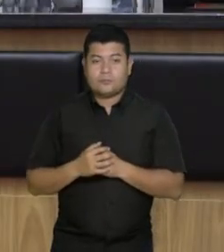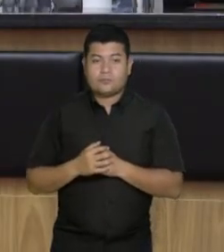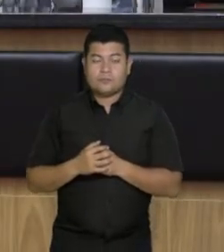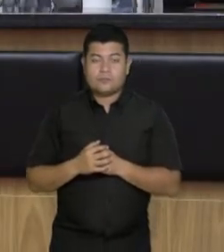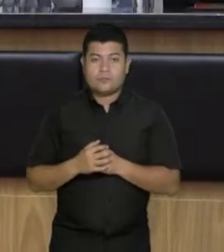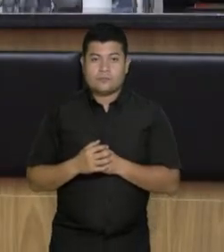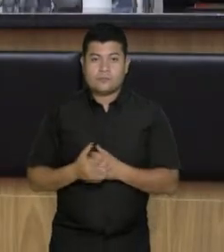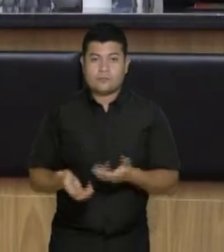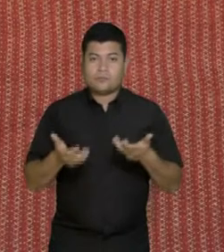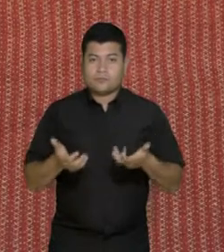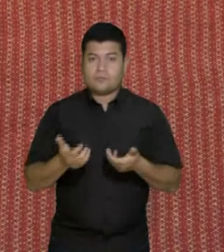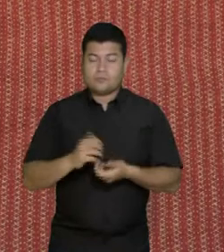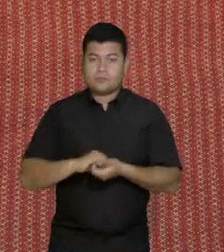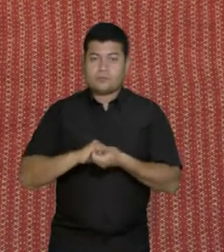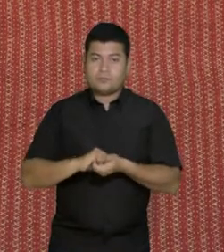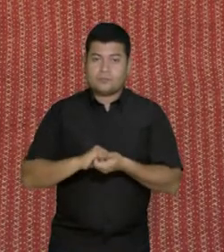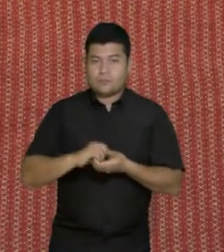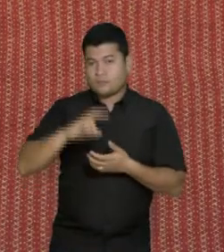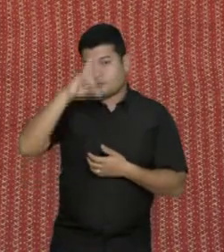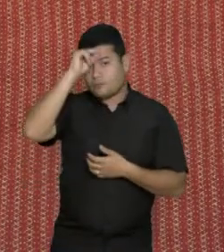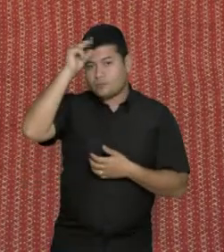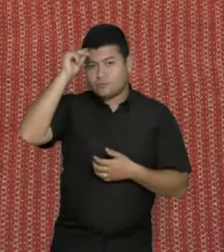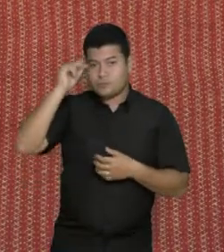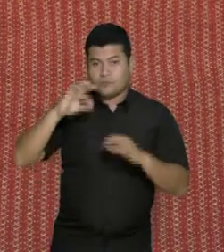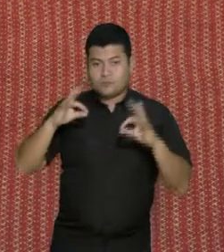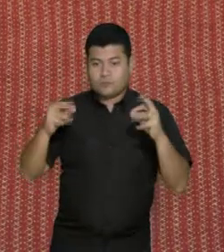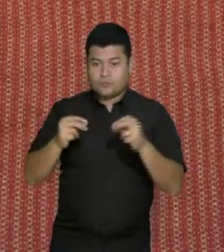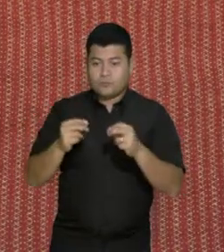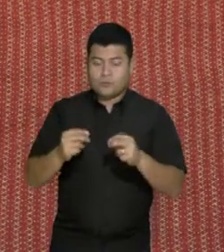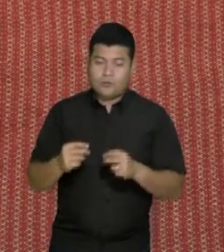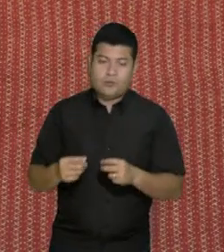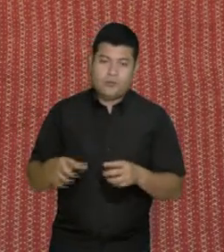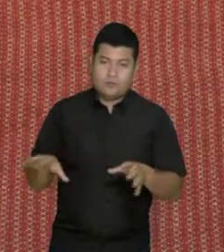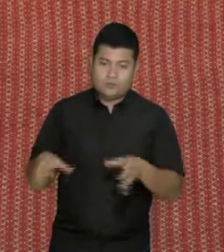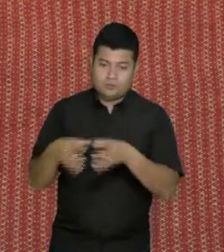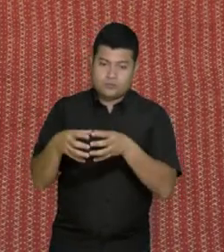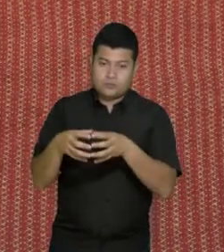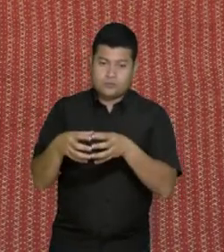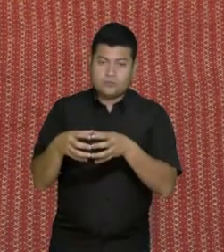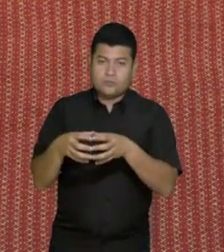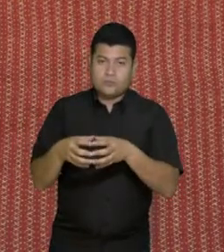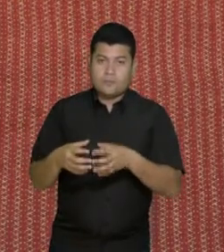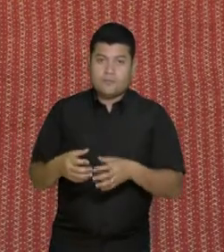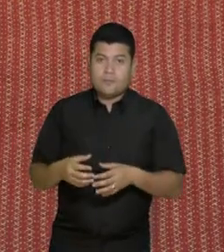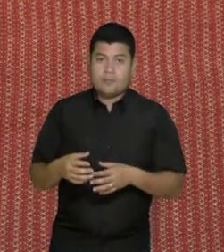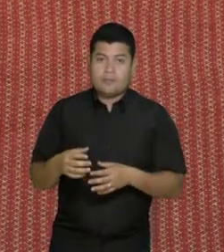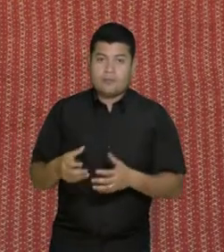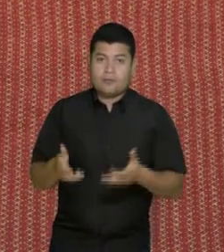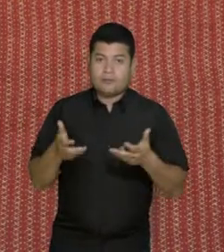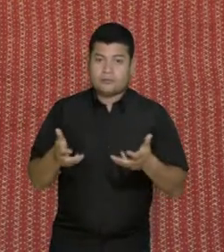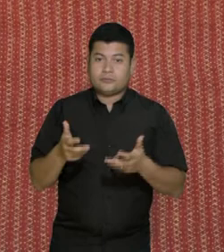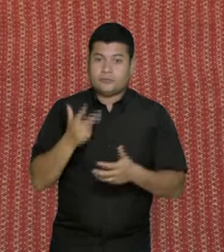Queria cumprimentar a prefeita, a rainha e tudo aqui presente, mas queria, presidente, falar alguma coisa assim, ó.